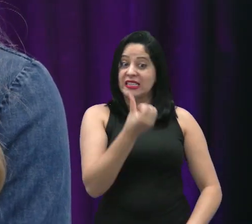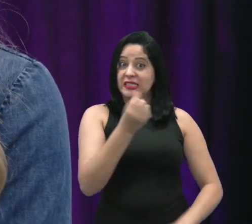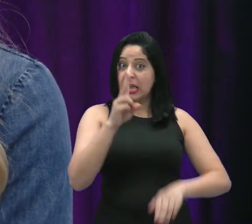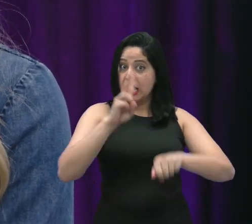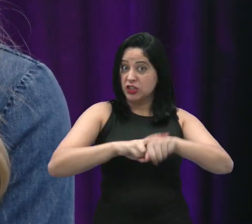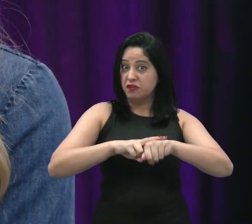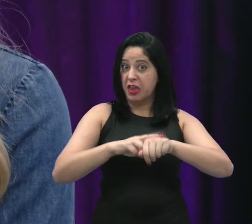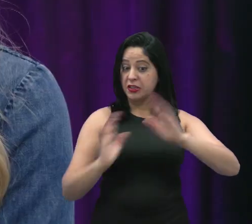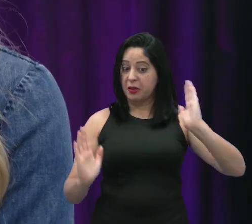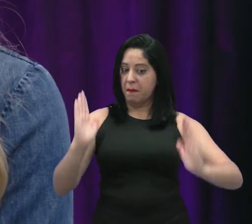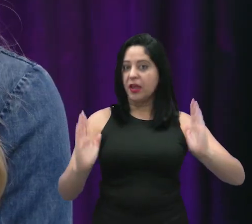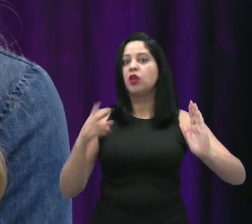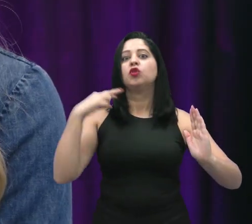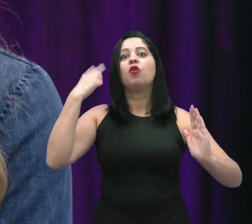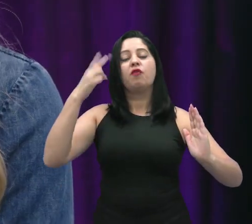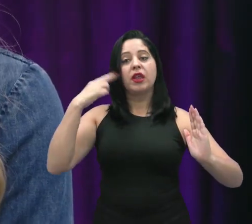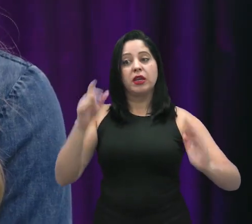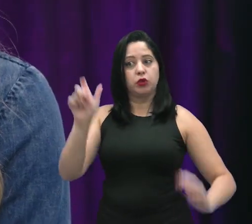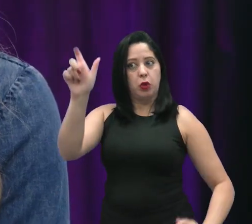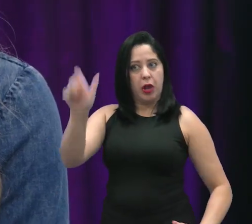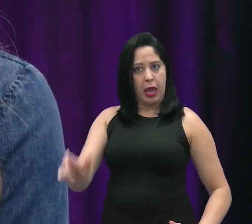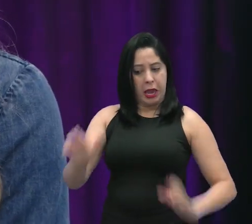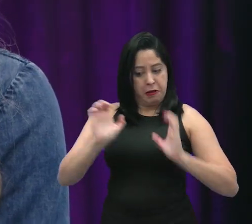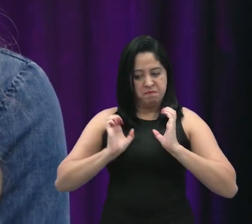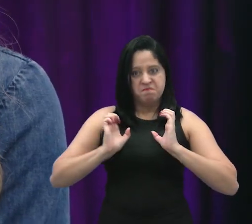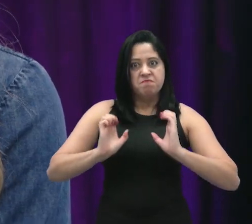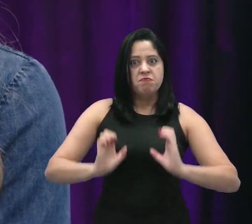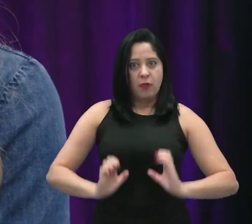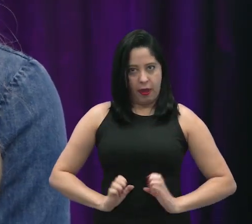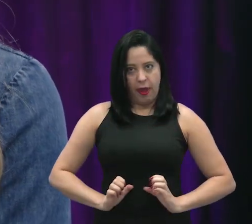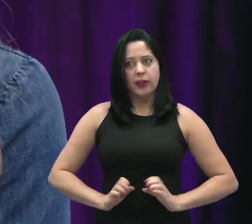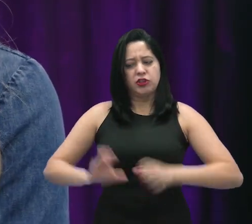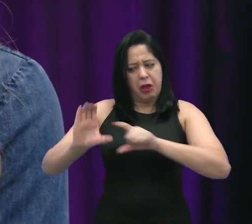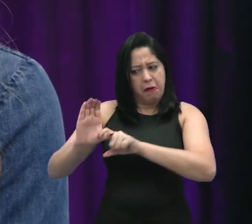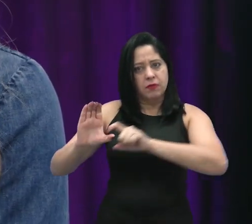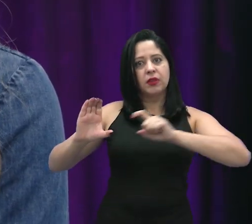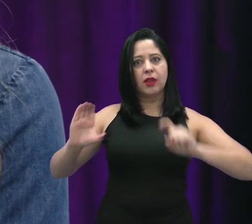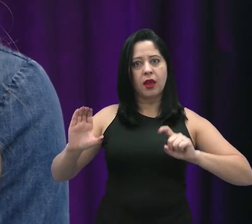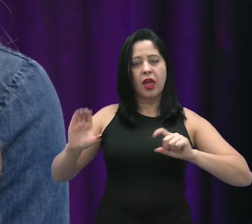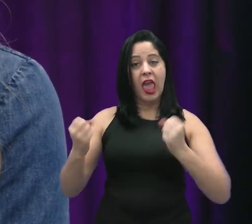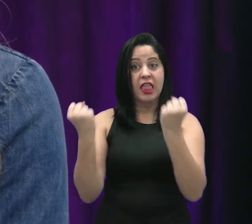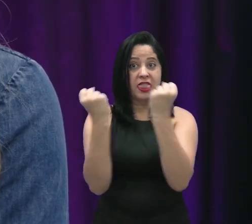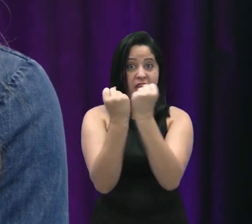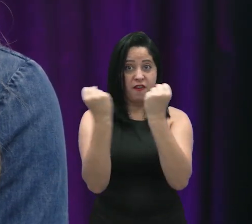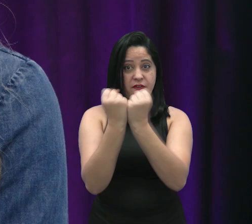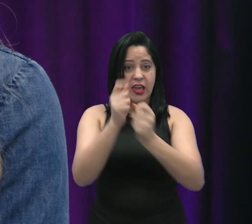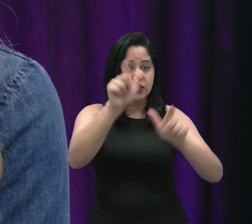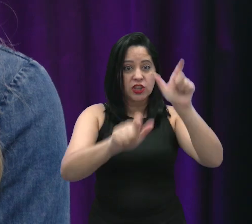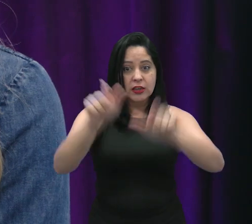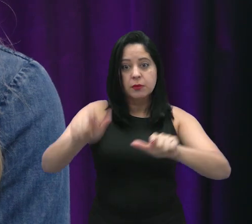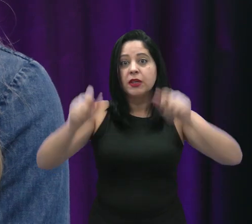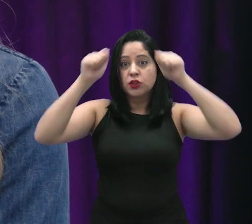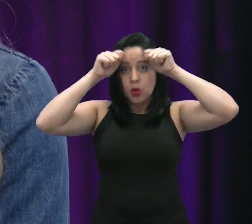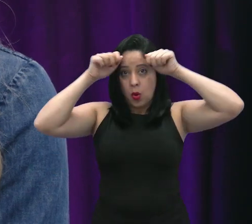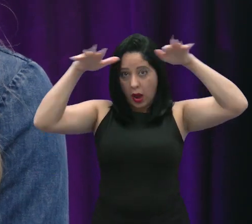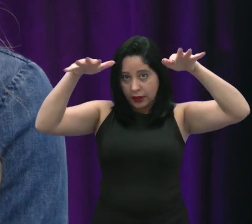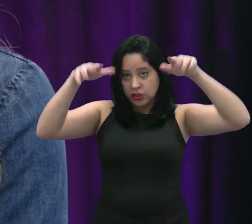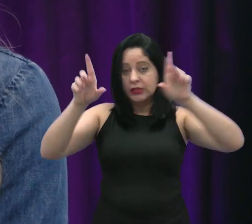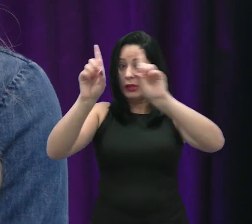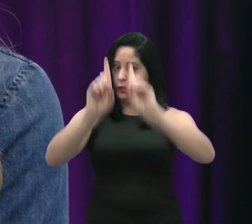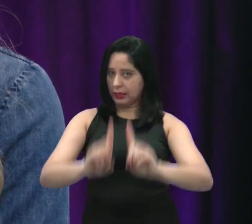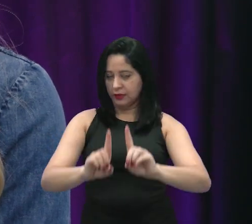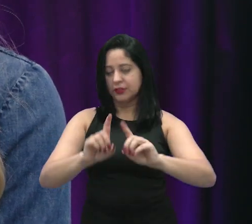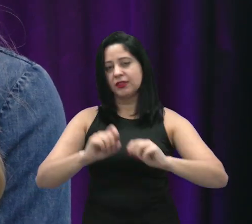mandato como vereador e se destaca pela conduta ética, independente e pela defesa das pessoas autistas e